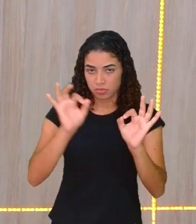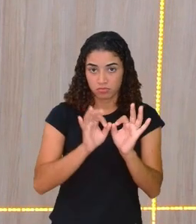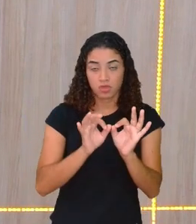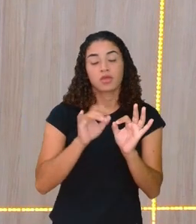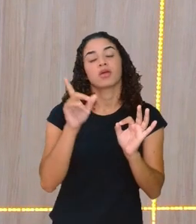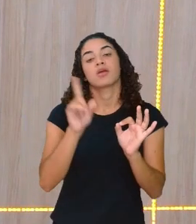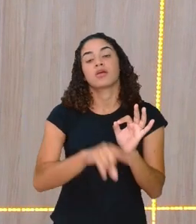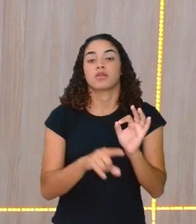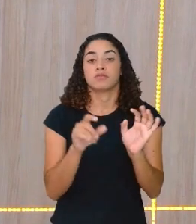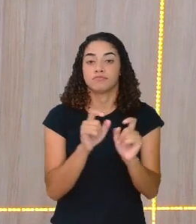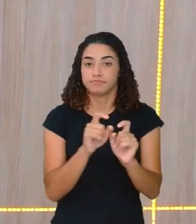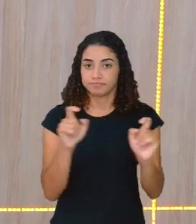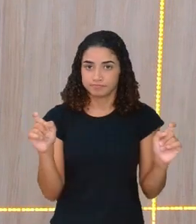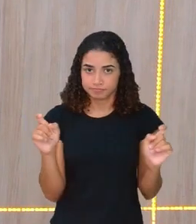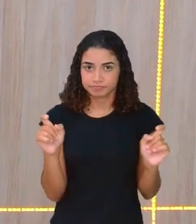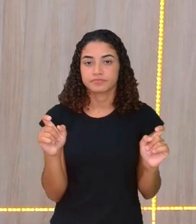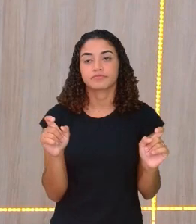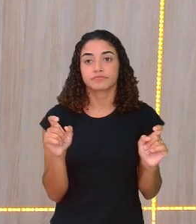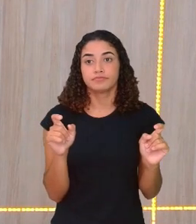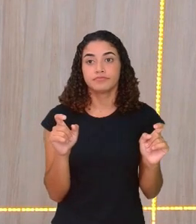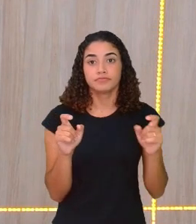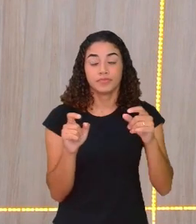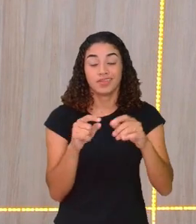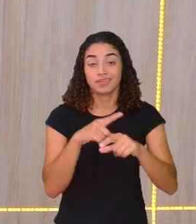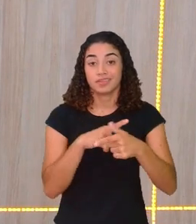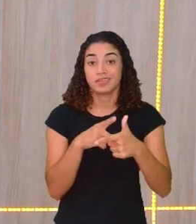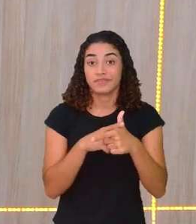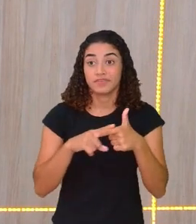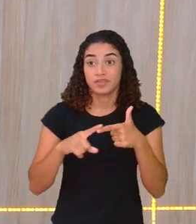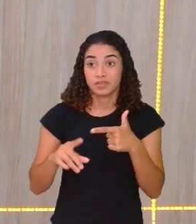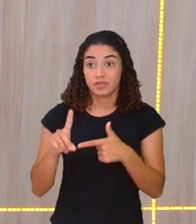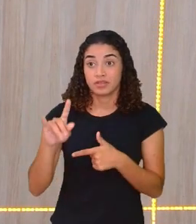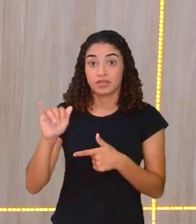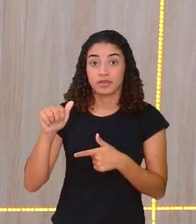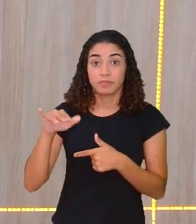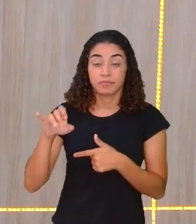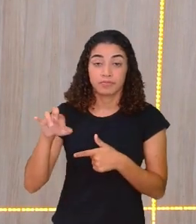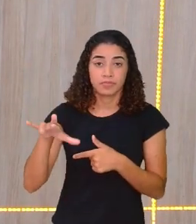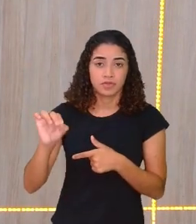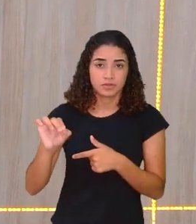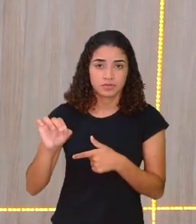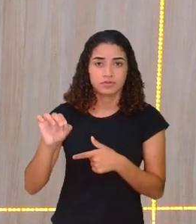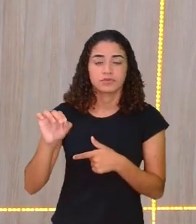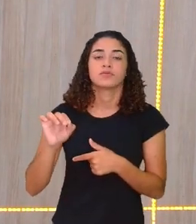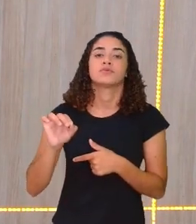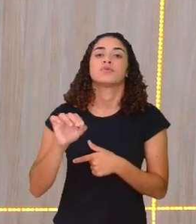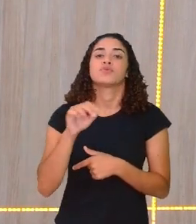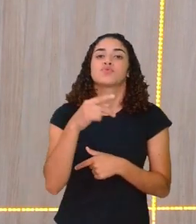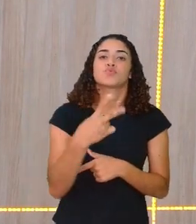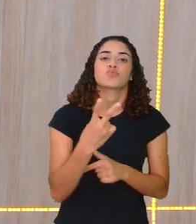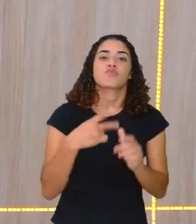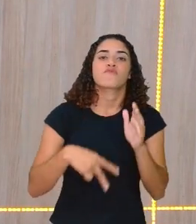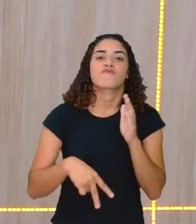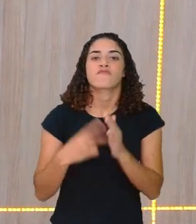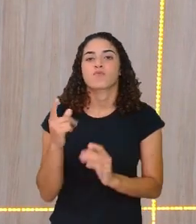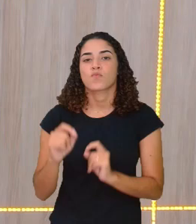tem ali no comprimento, ele dividido pelo diâmetro, ou seja, 2 vezes o